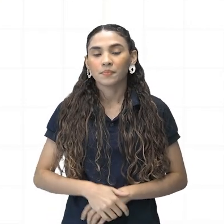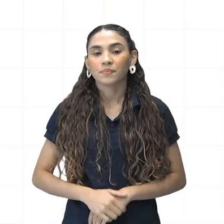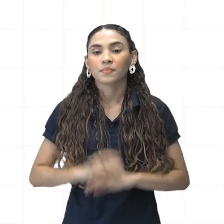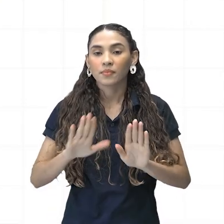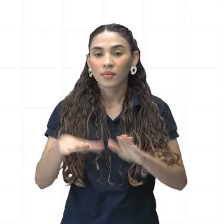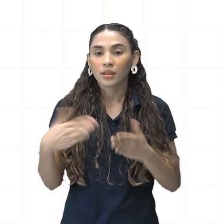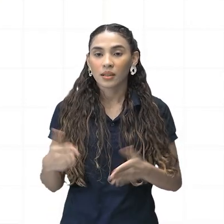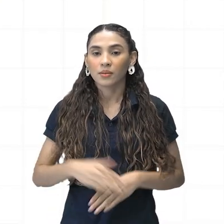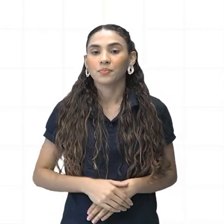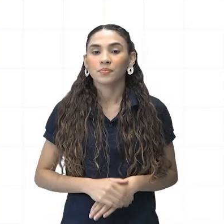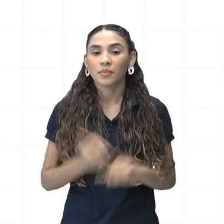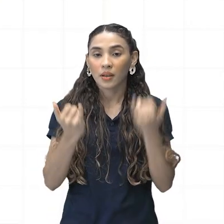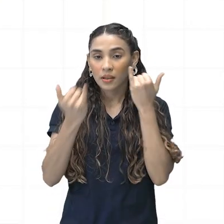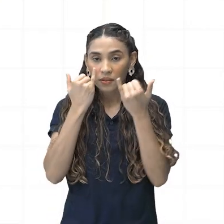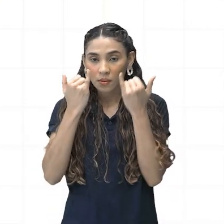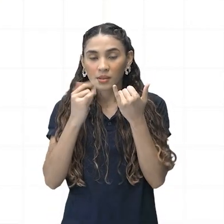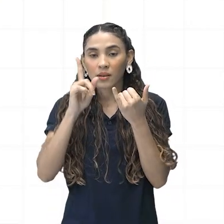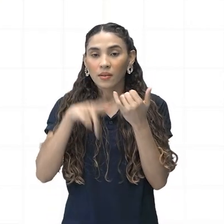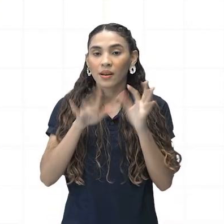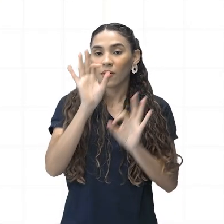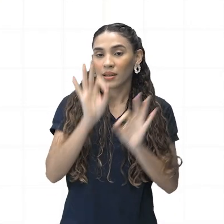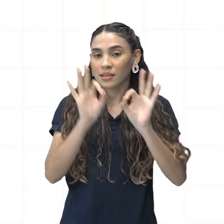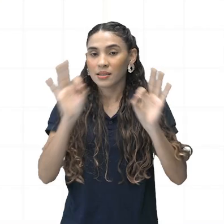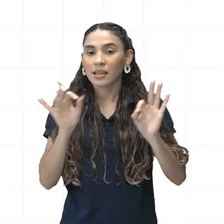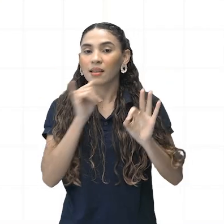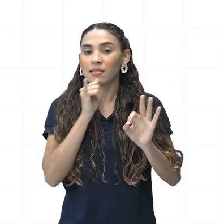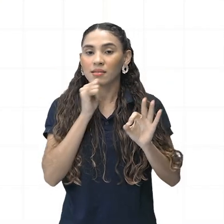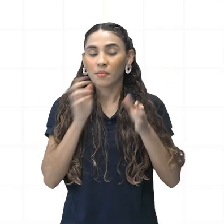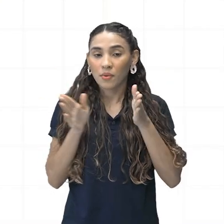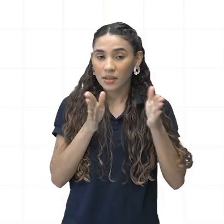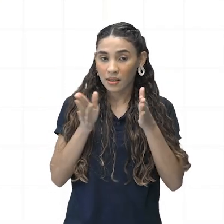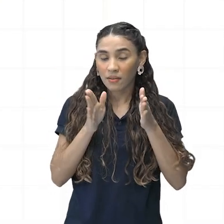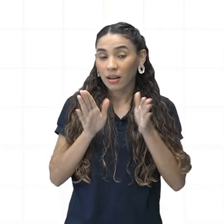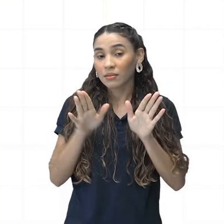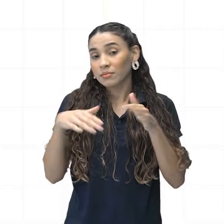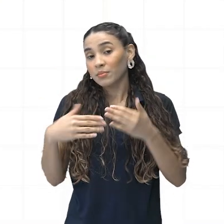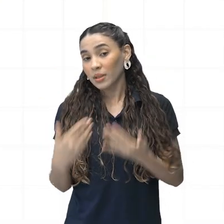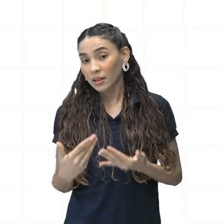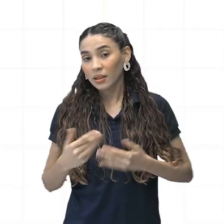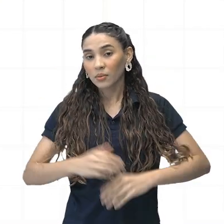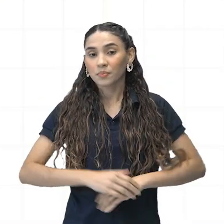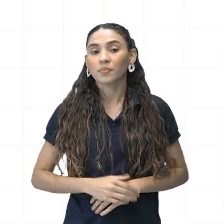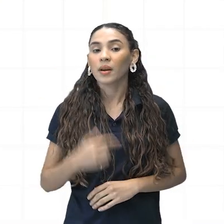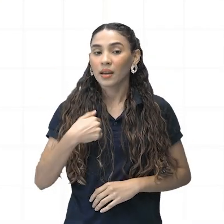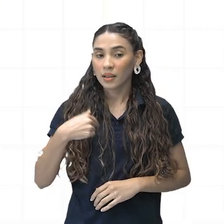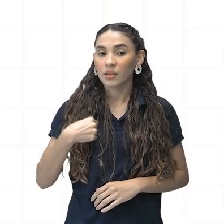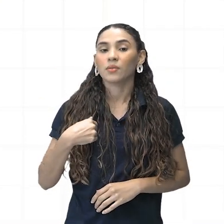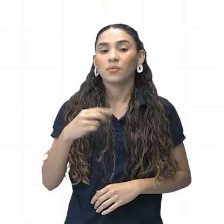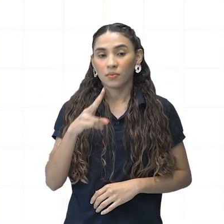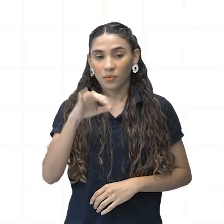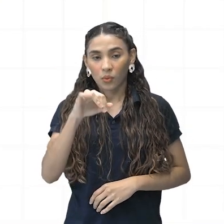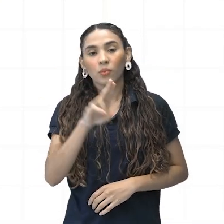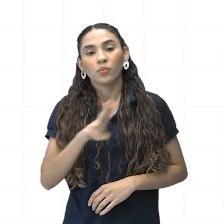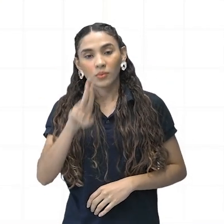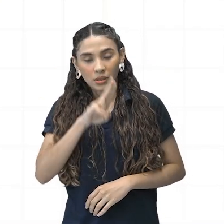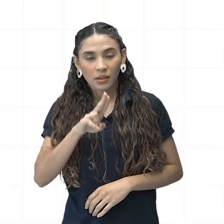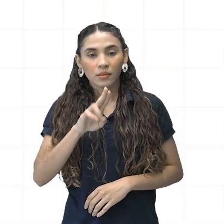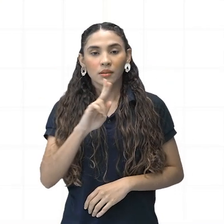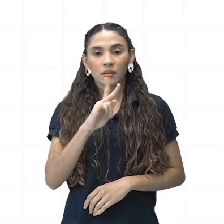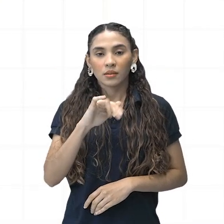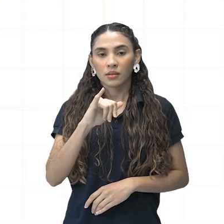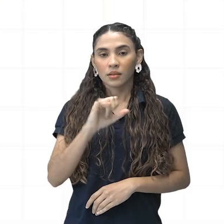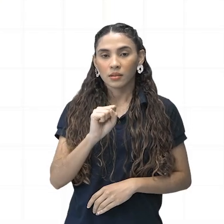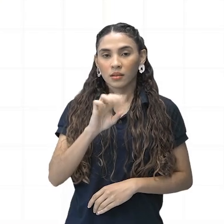Então, os dados serão organizados em intervalos. Então, provavelmente, eu irei estar trabalhando